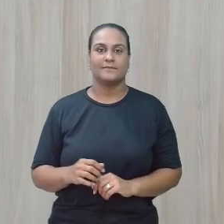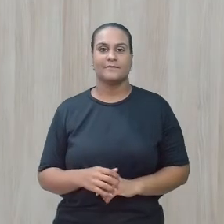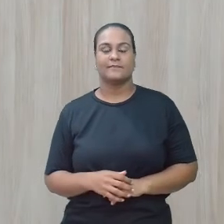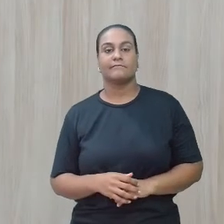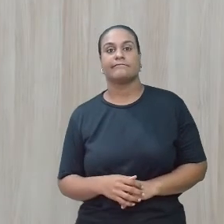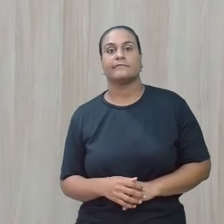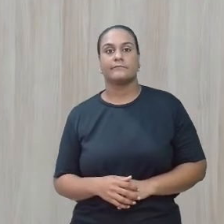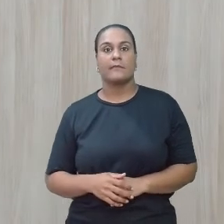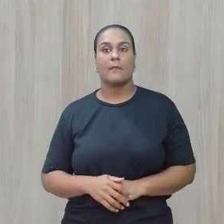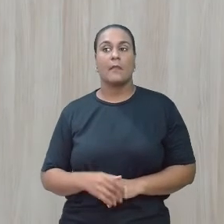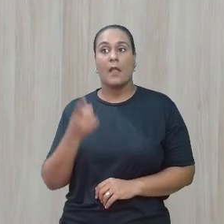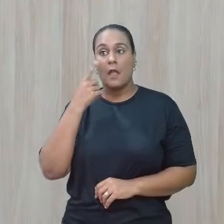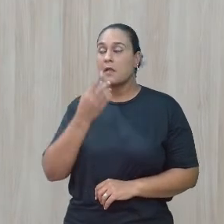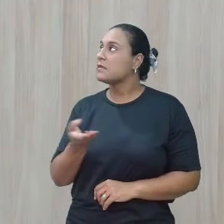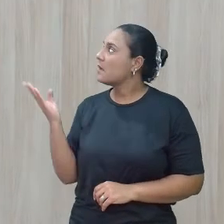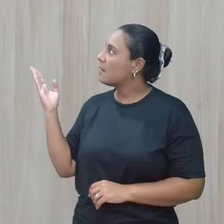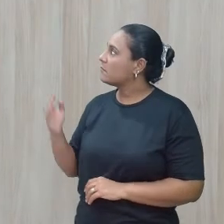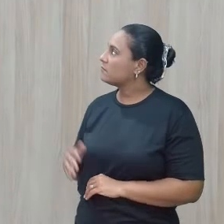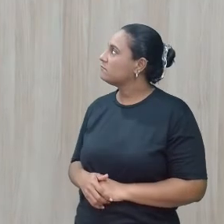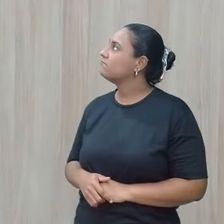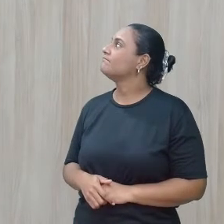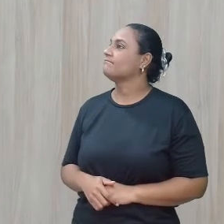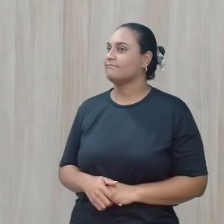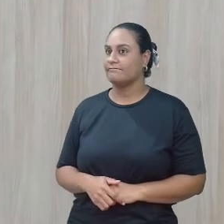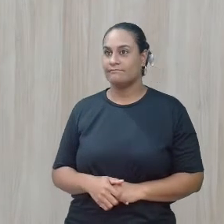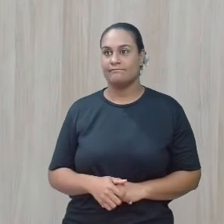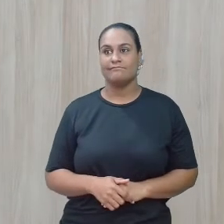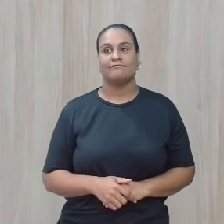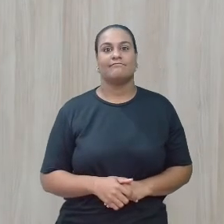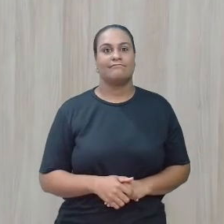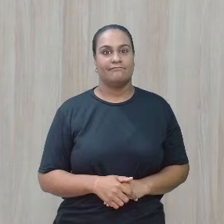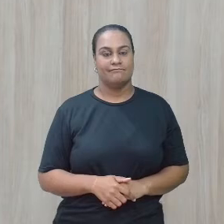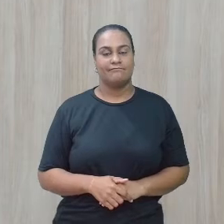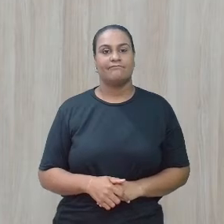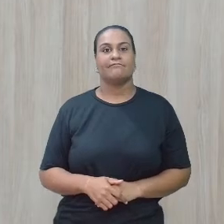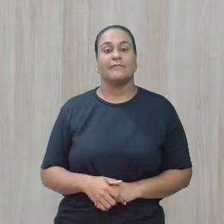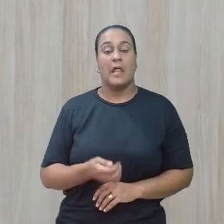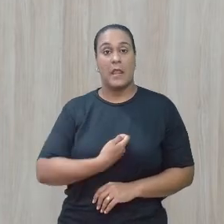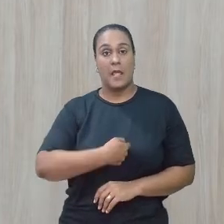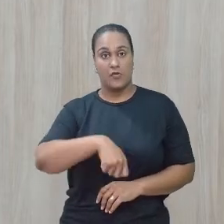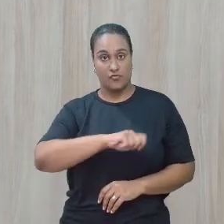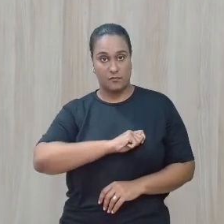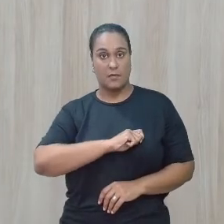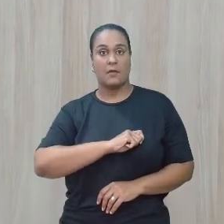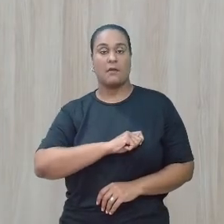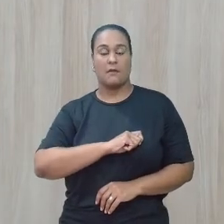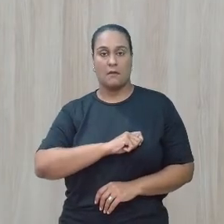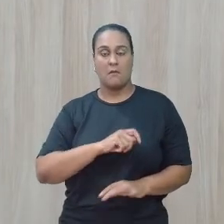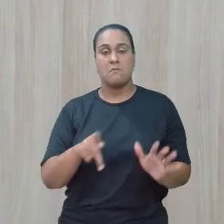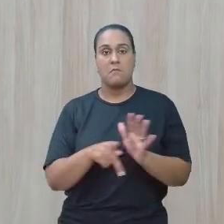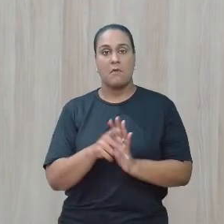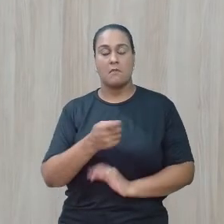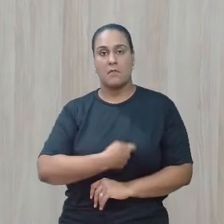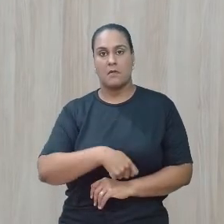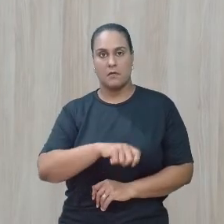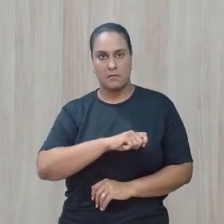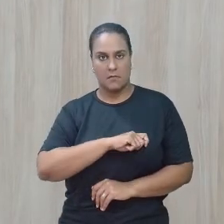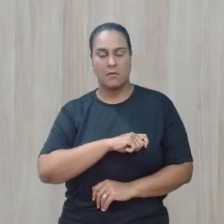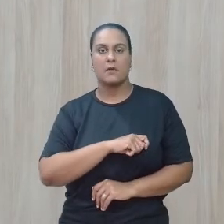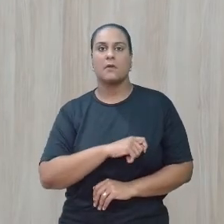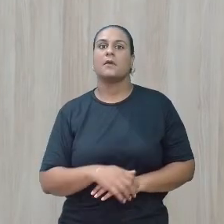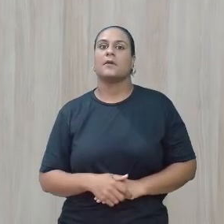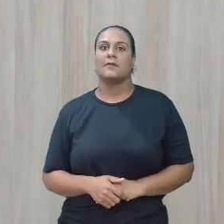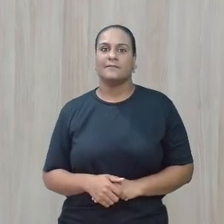esse vulcão, né, lá na Espanha, no arquipélago das Ilhas Canárias, né? Isso professor Gilson. Uhum.